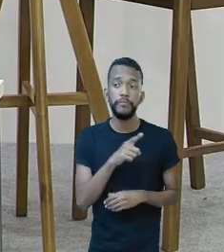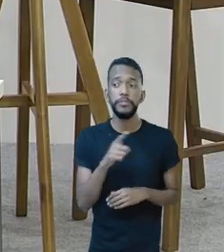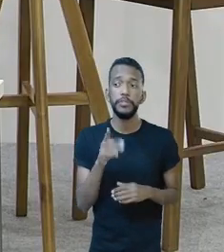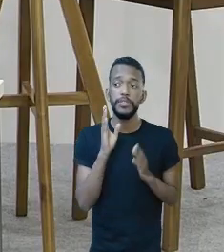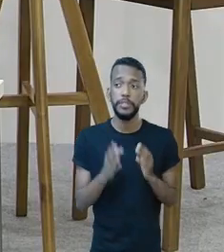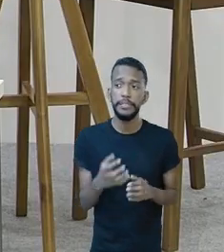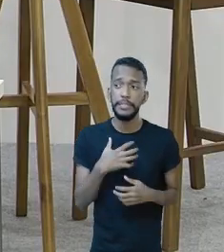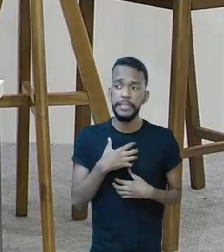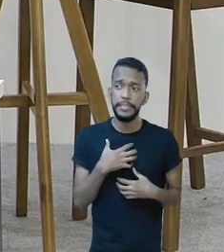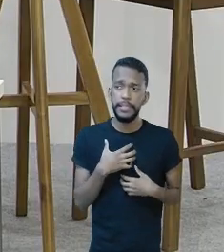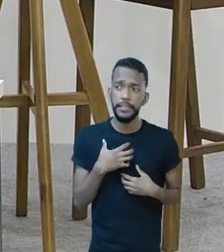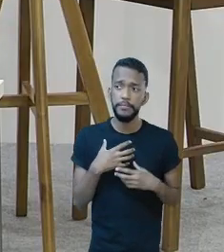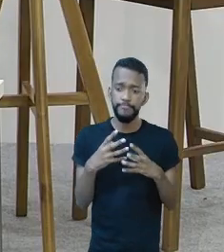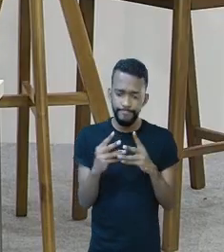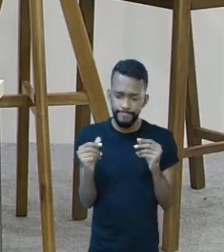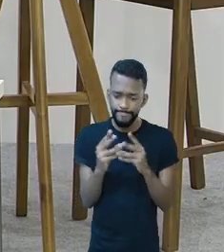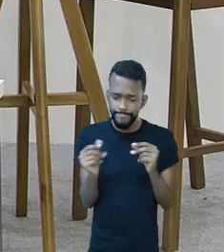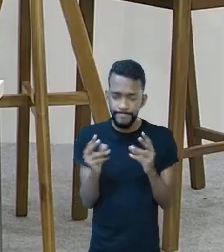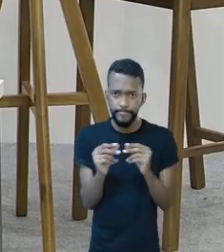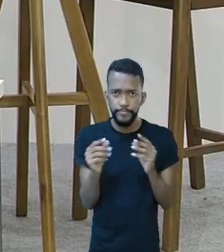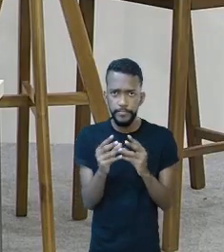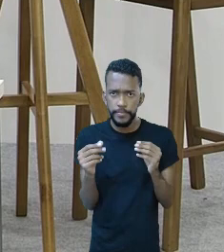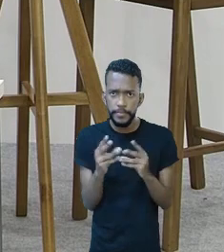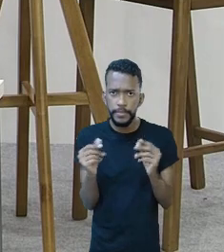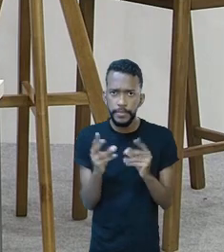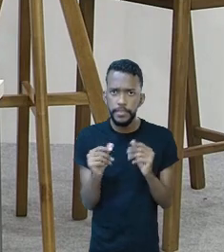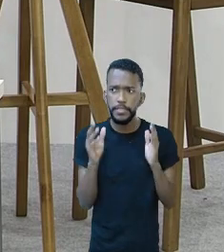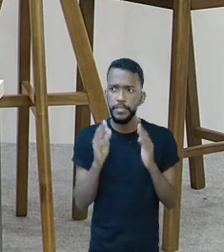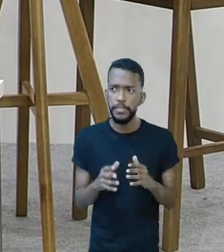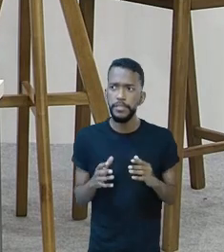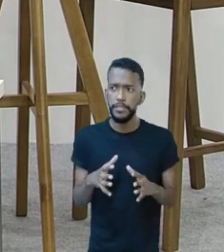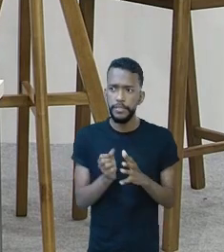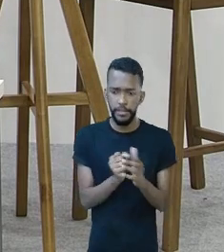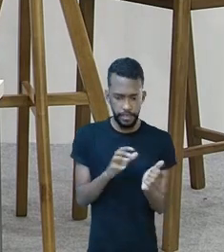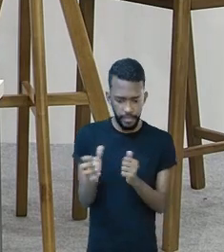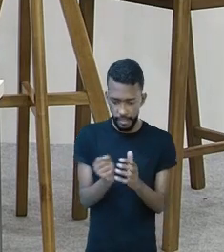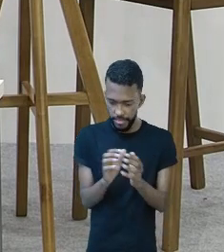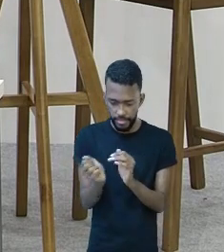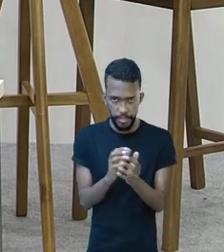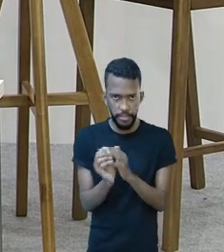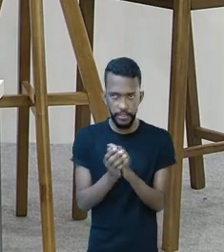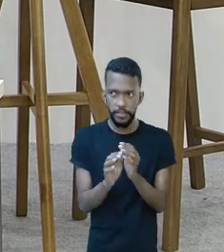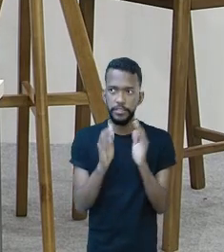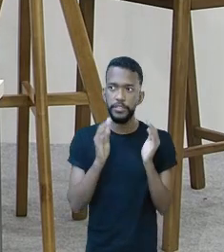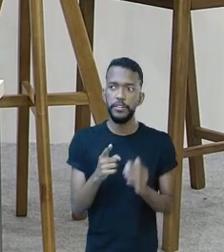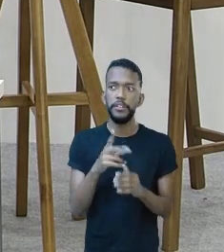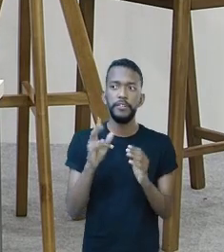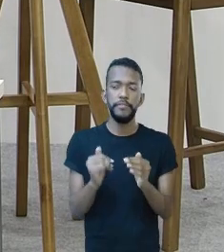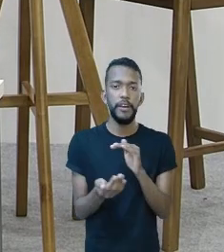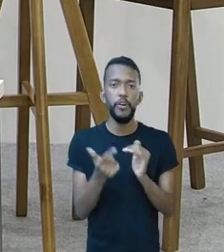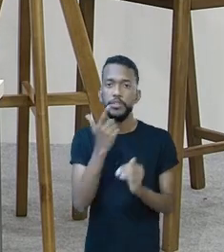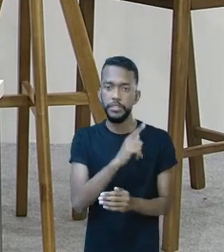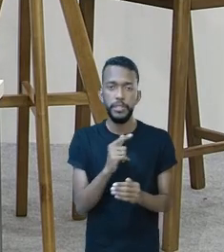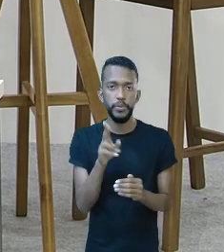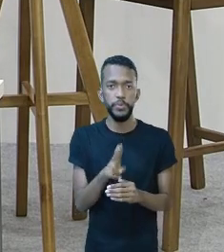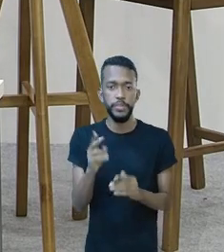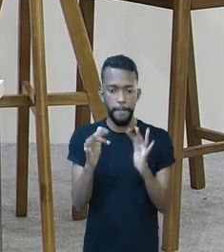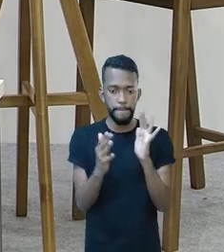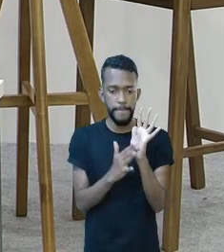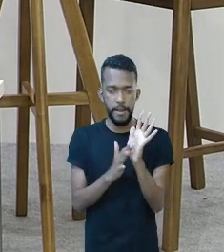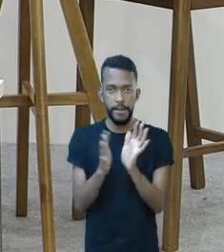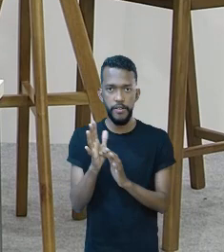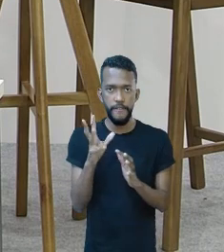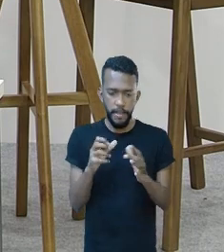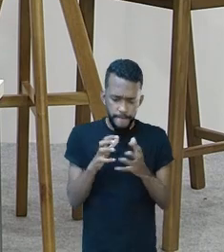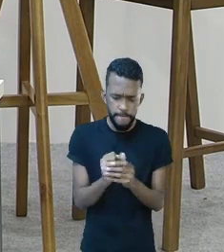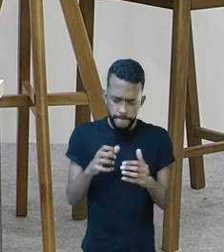você sentir que a massa já está soltando da vasilha, você vai utilizar as mãos e